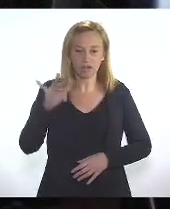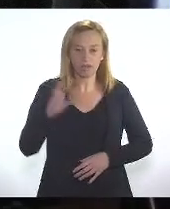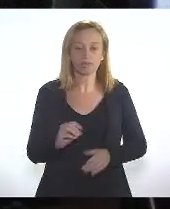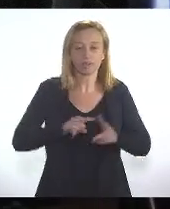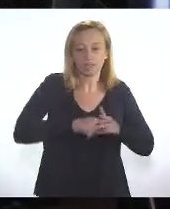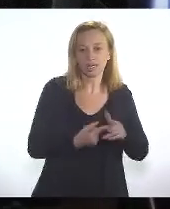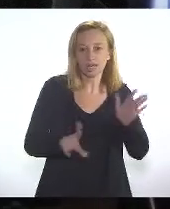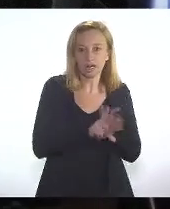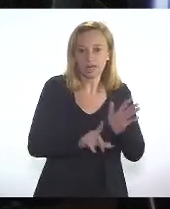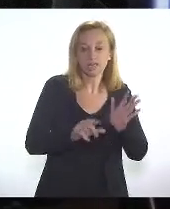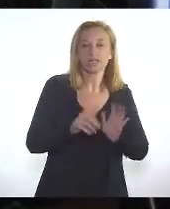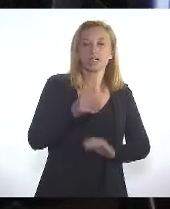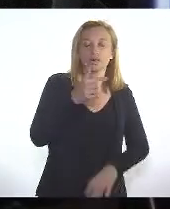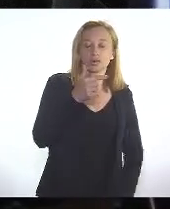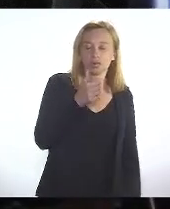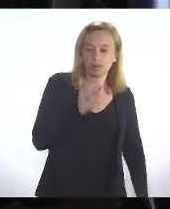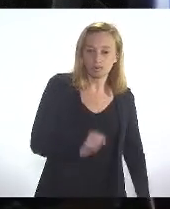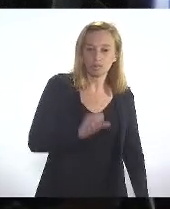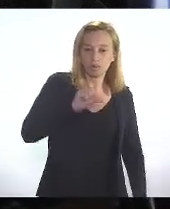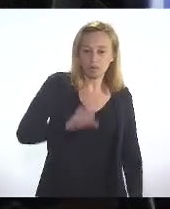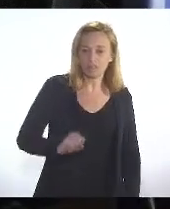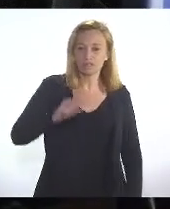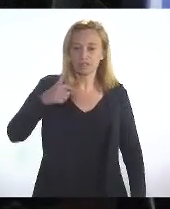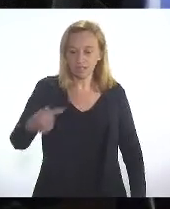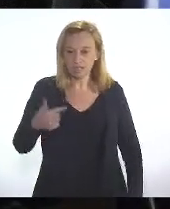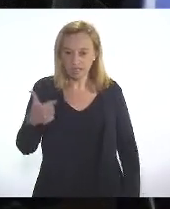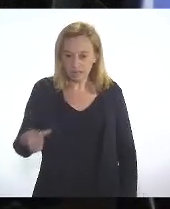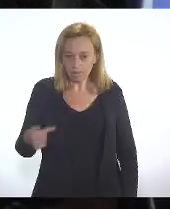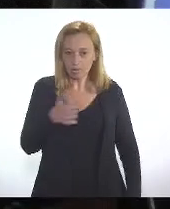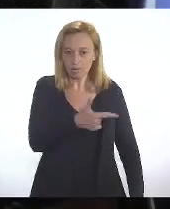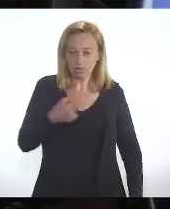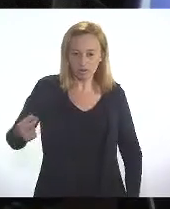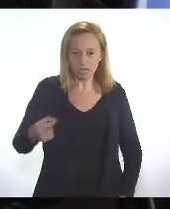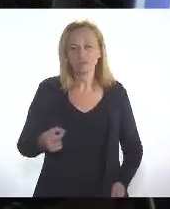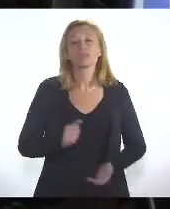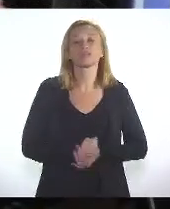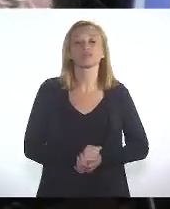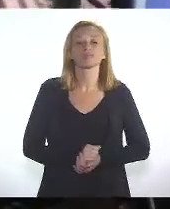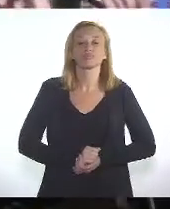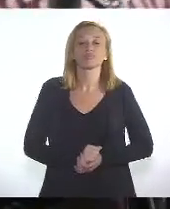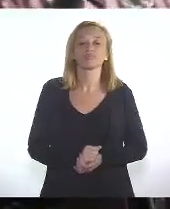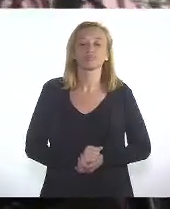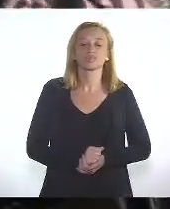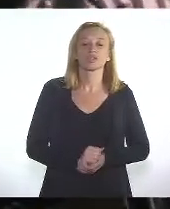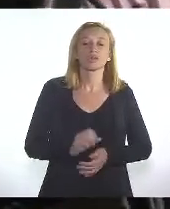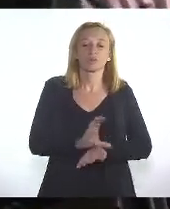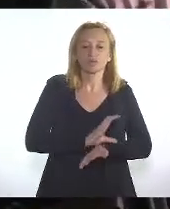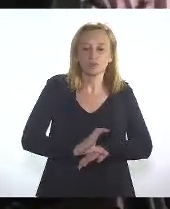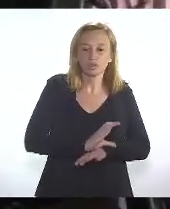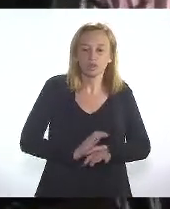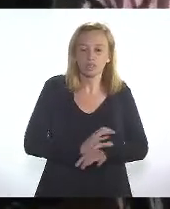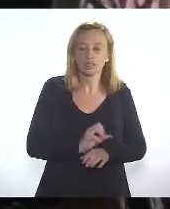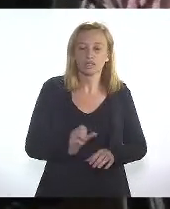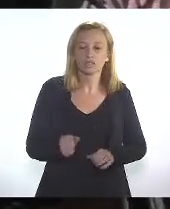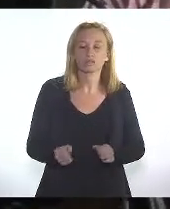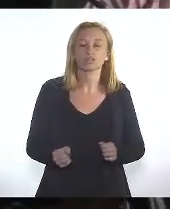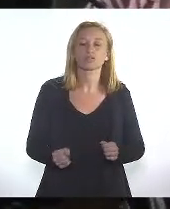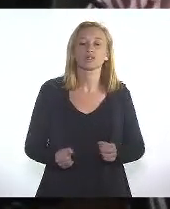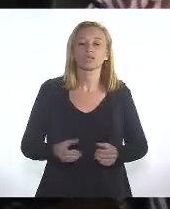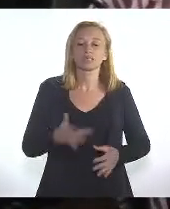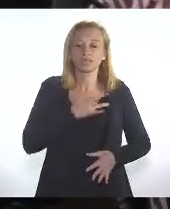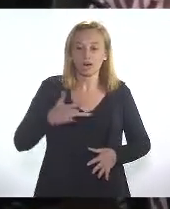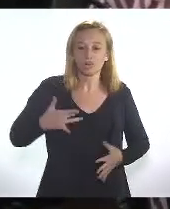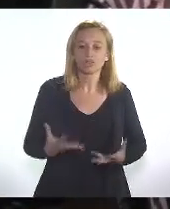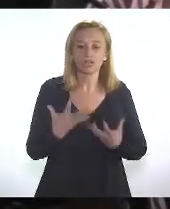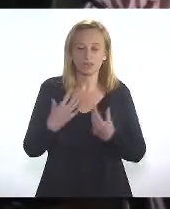estadual 8.817, de 11 de maio de 2020, na forma que menciona. Pareceres da Comissão de Constituição e Justiça pela condicionalidade, saúde